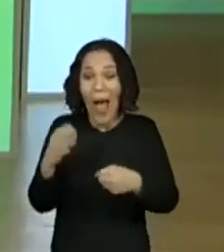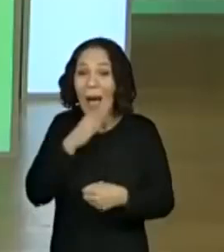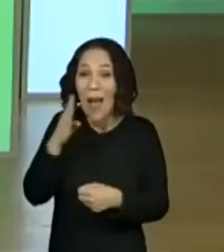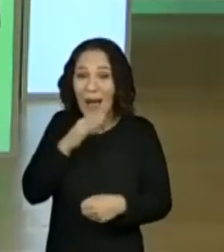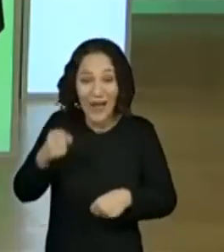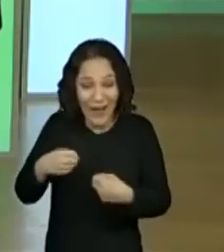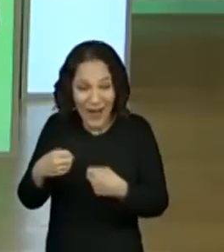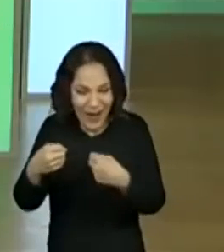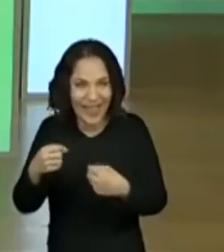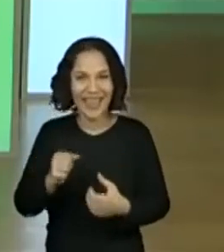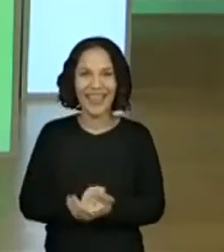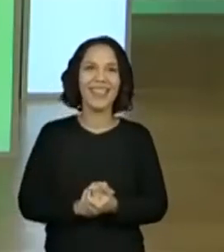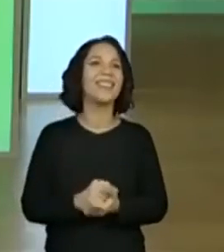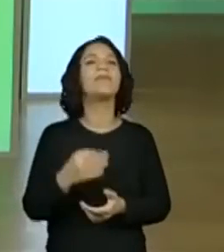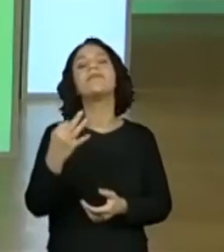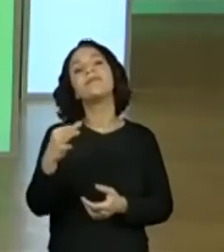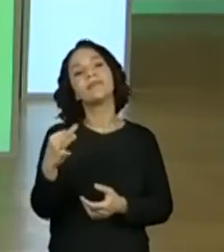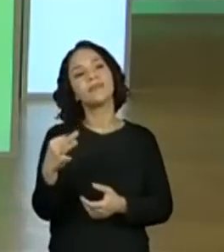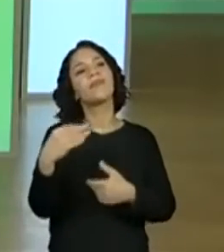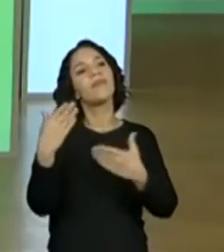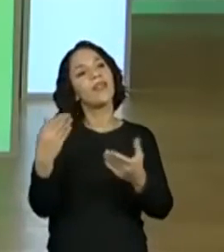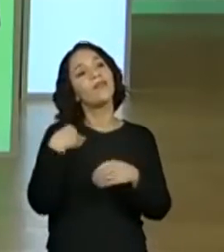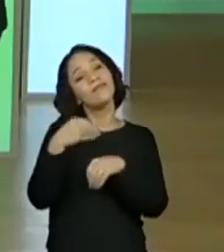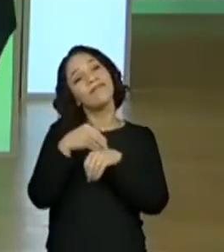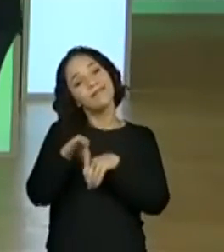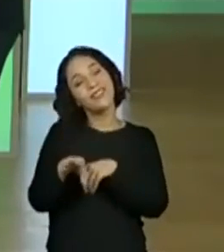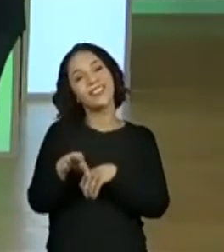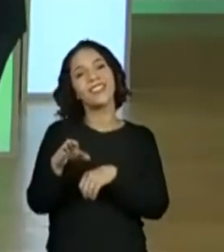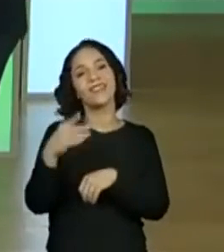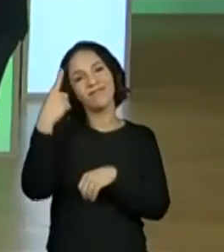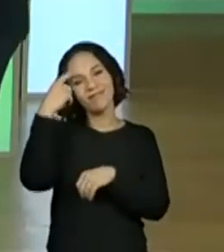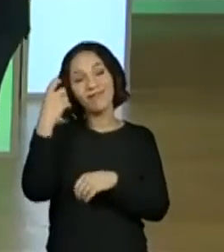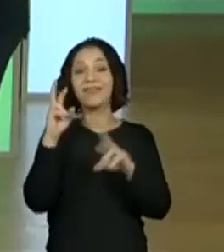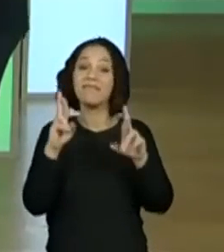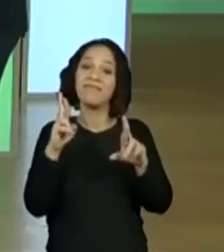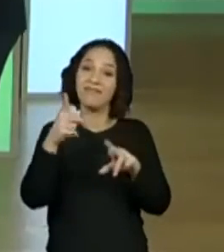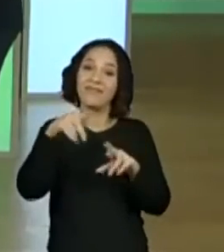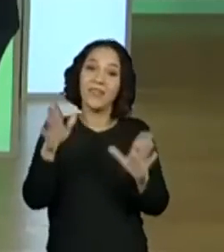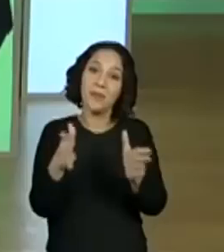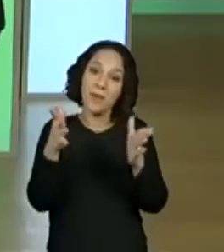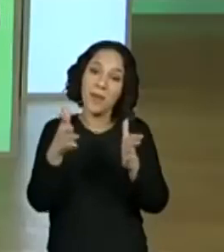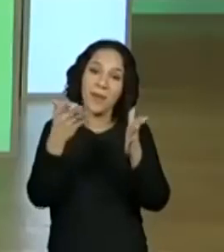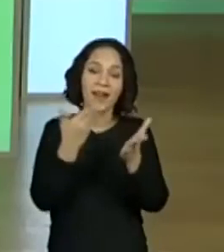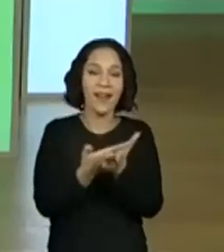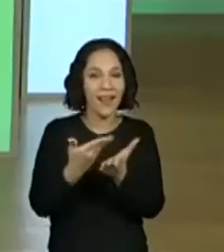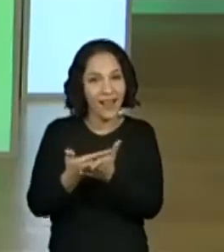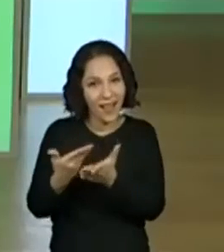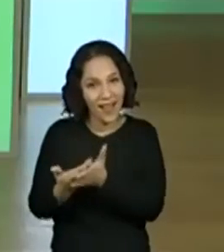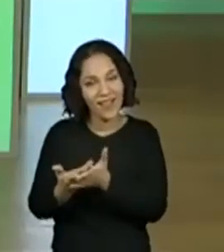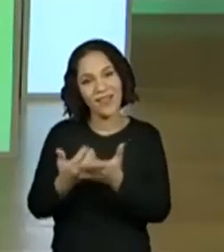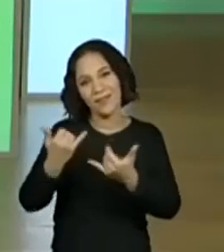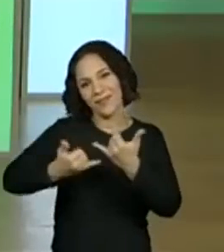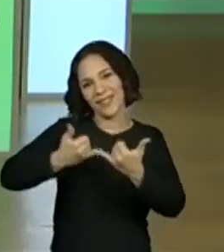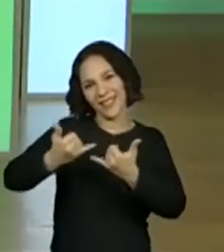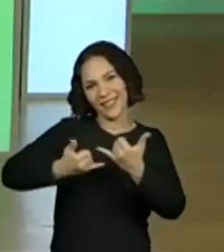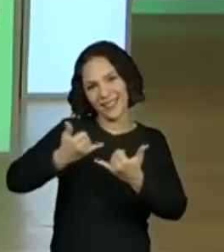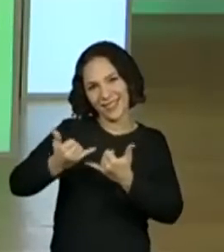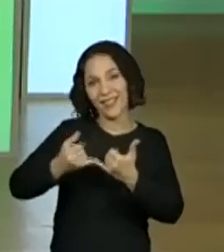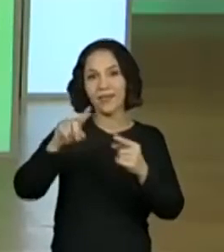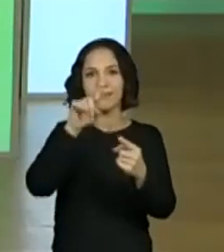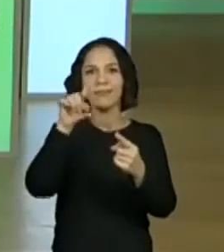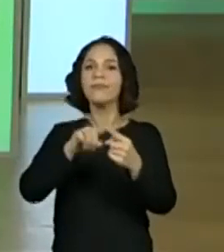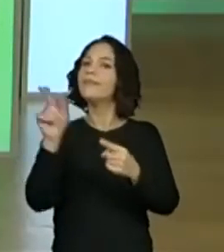corre. Ai. É isso mesmo. Fica aí a sugestão, espero que a gente tenha contribuído aí com essa brincadeira.